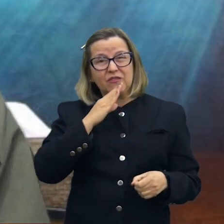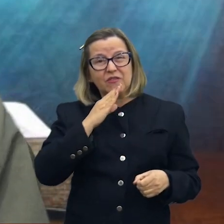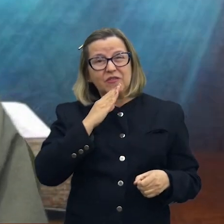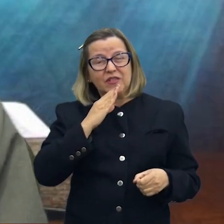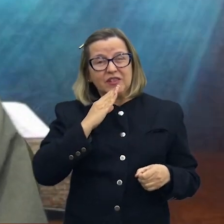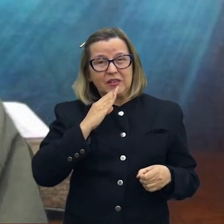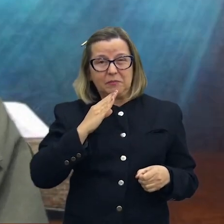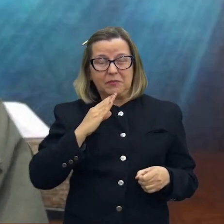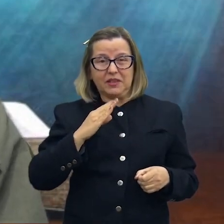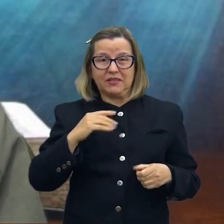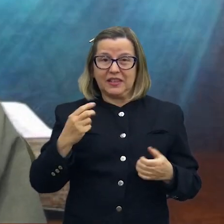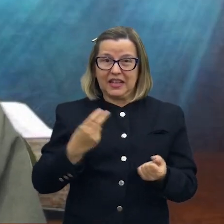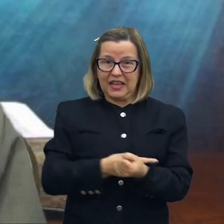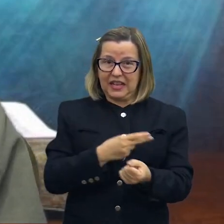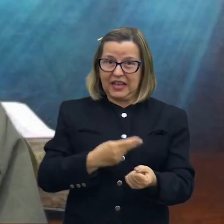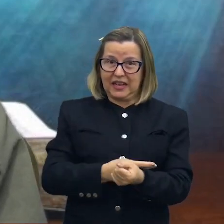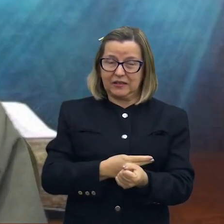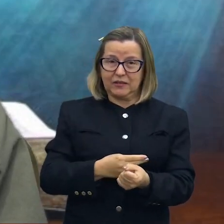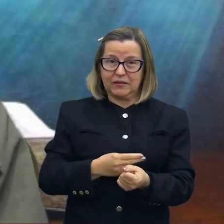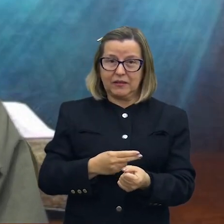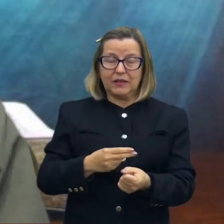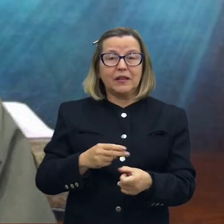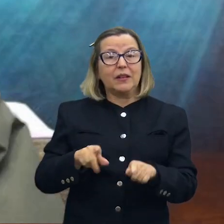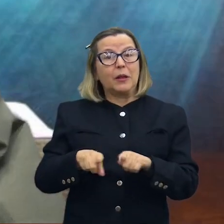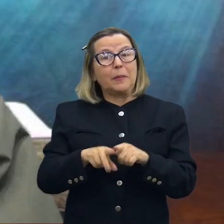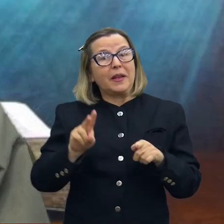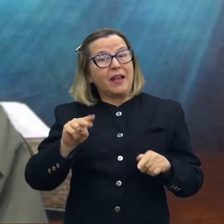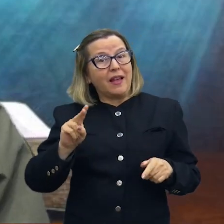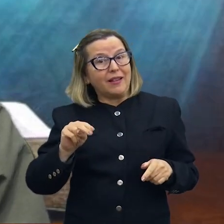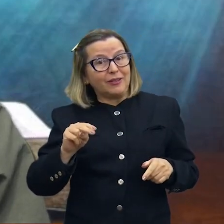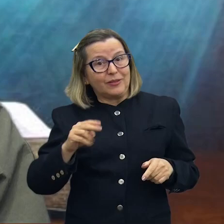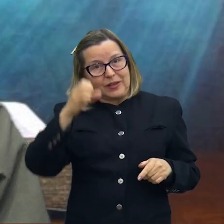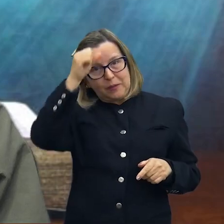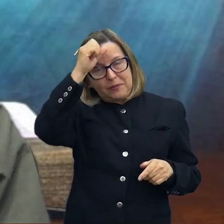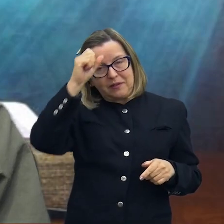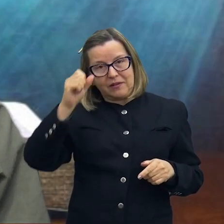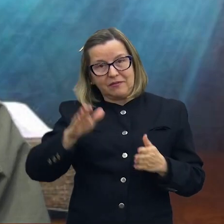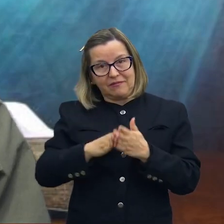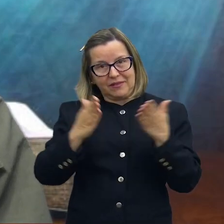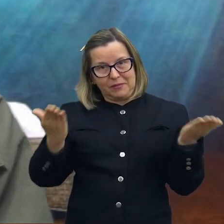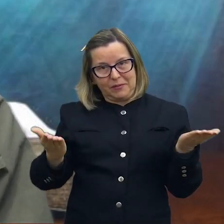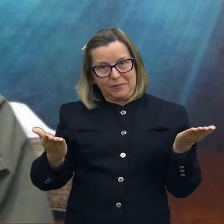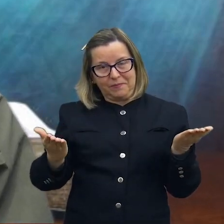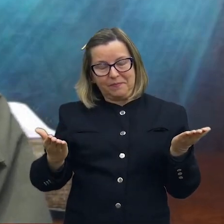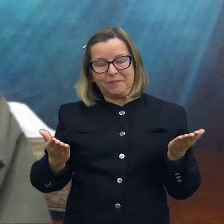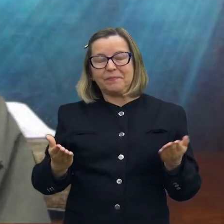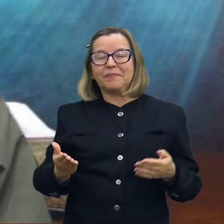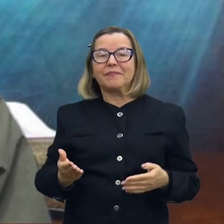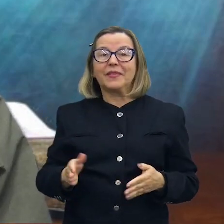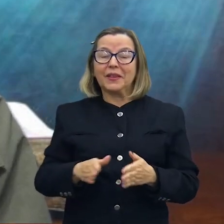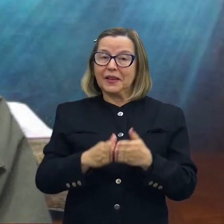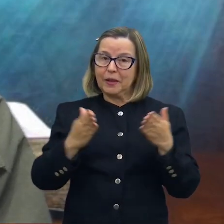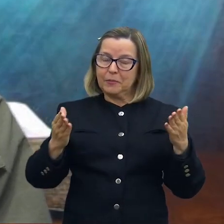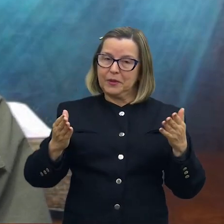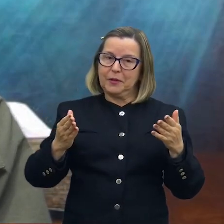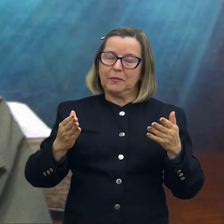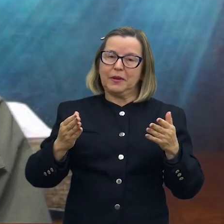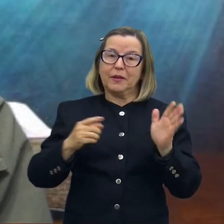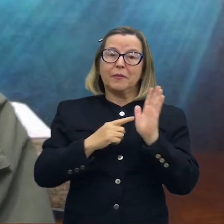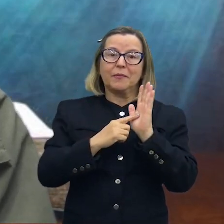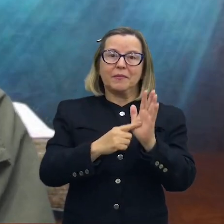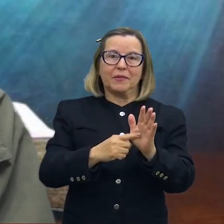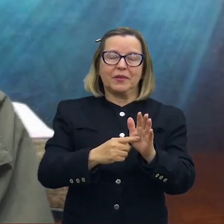da palavra que fala sobre finanças. É isso que nós vamos tratar um pouquinho. A Bíblia declara